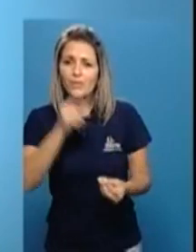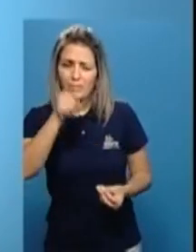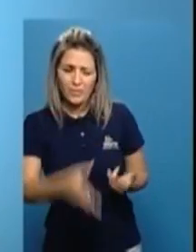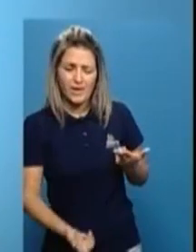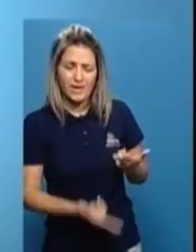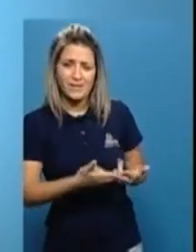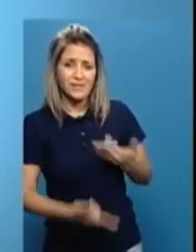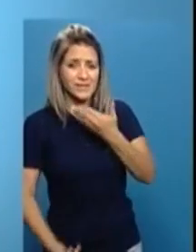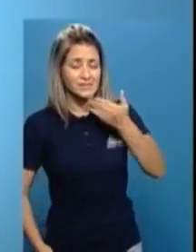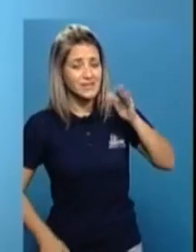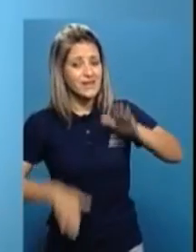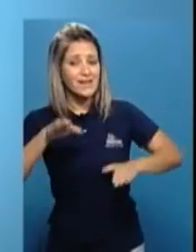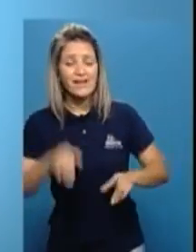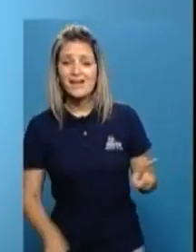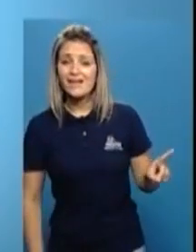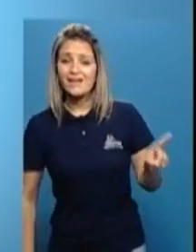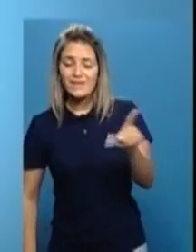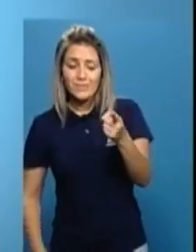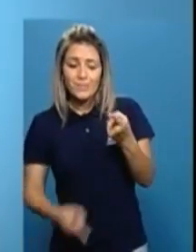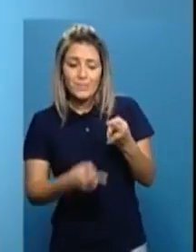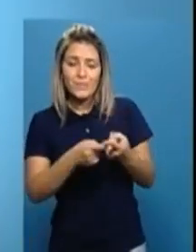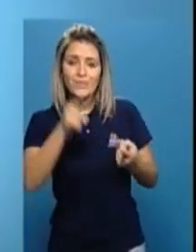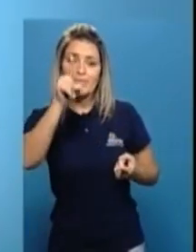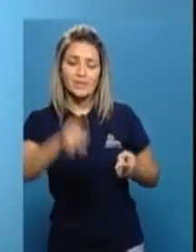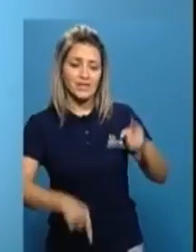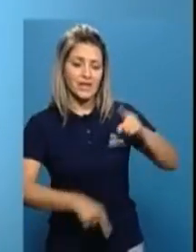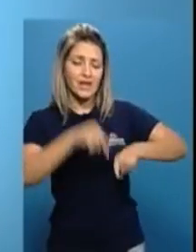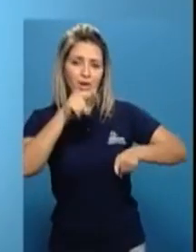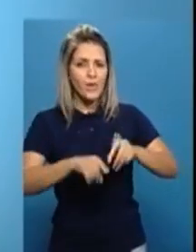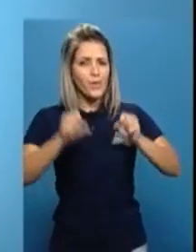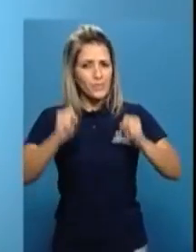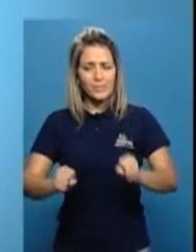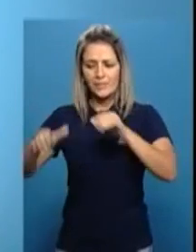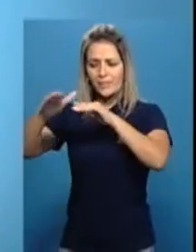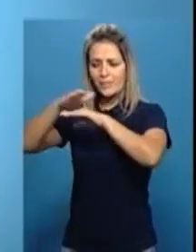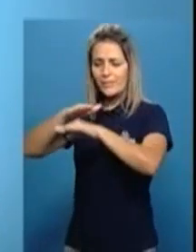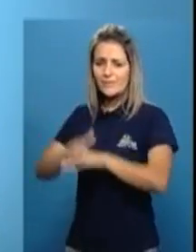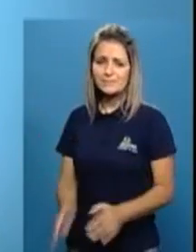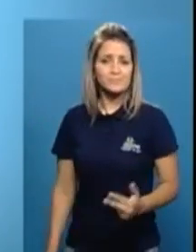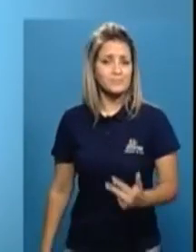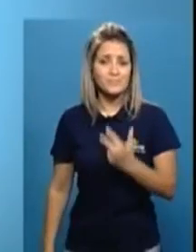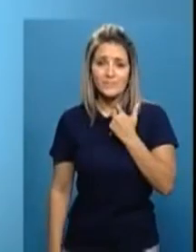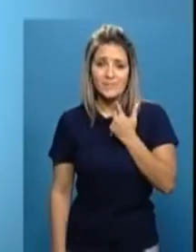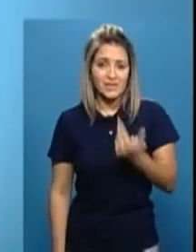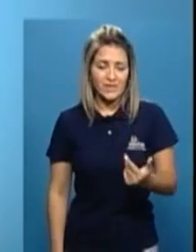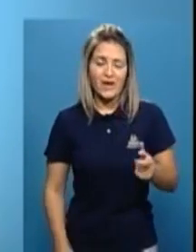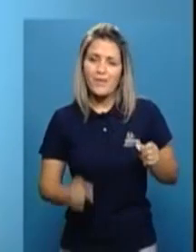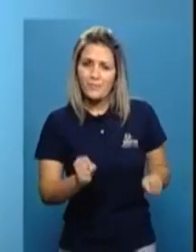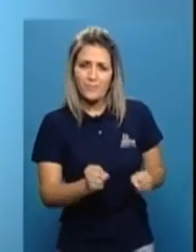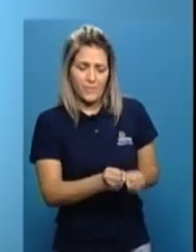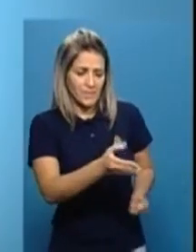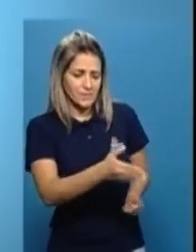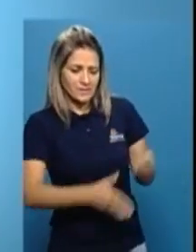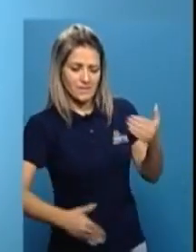aplicável, porque ele não é feito para ser mantido como estoque. Também não se fabrica grandes